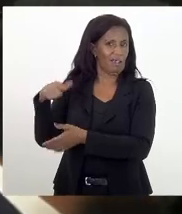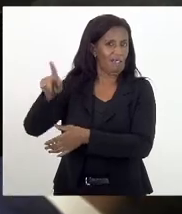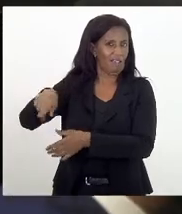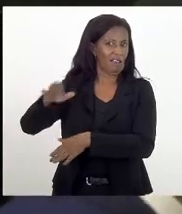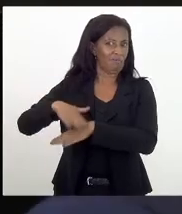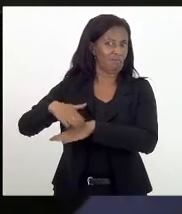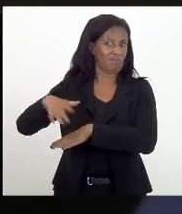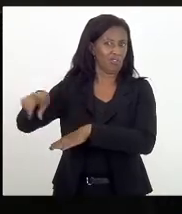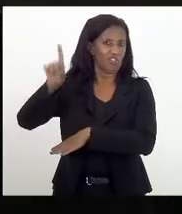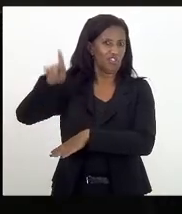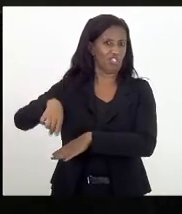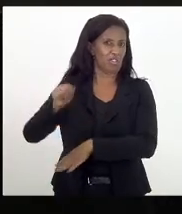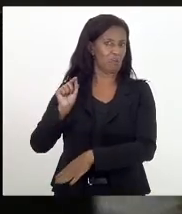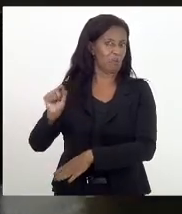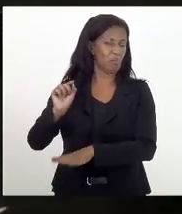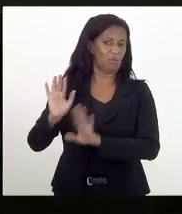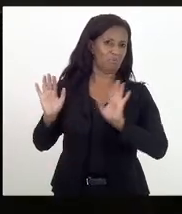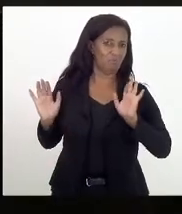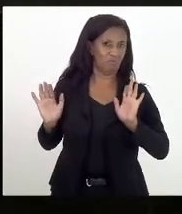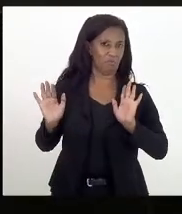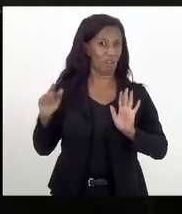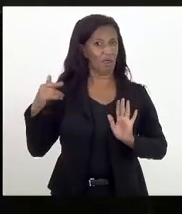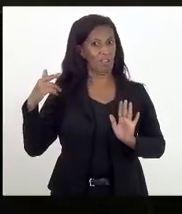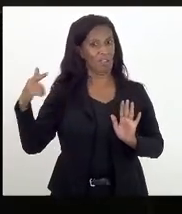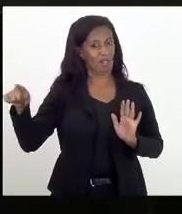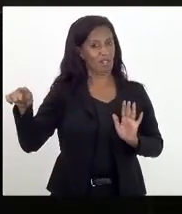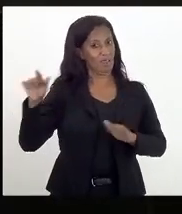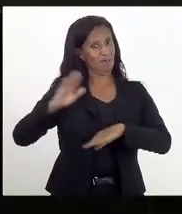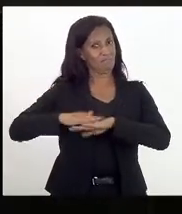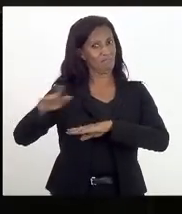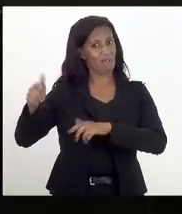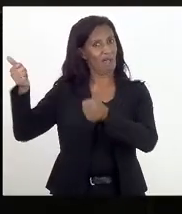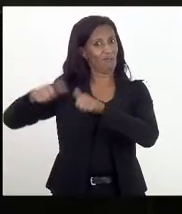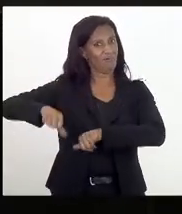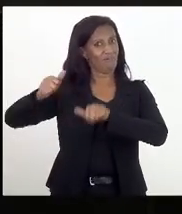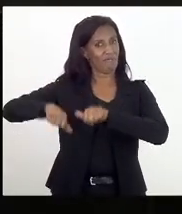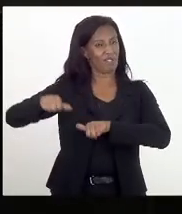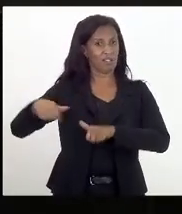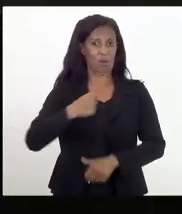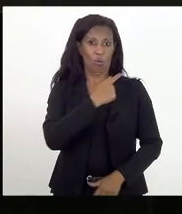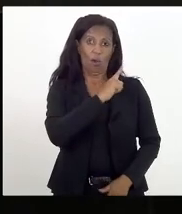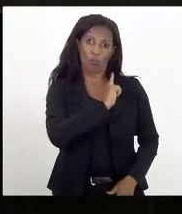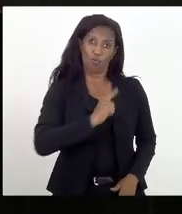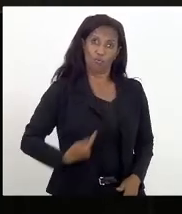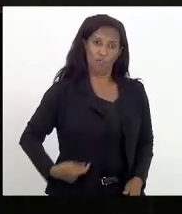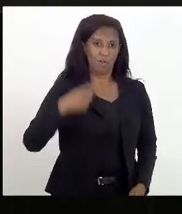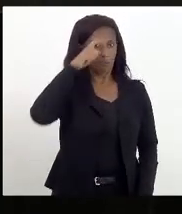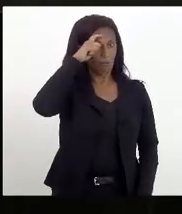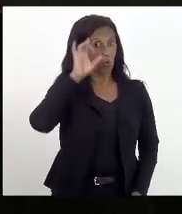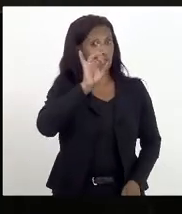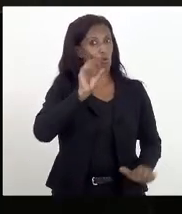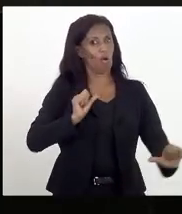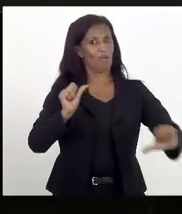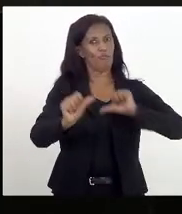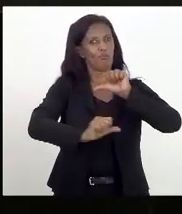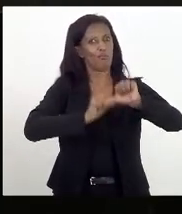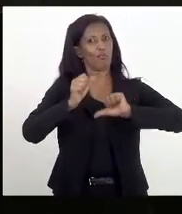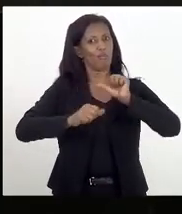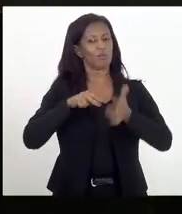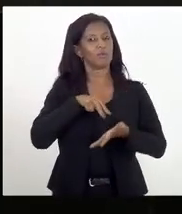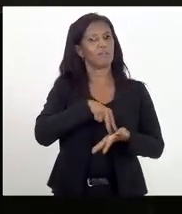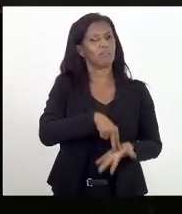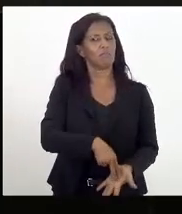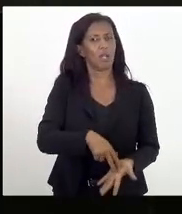Cadê ele o direito de defesa e ponto para o judiciário agora fazer essa avaliação ao Governador Cláudio Castro coube a mudança EA